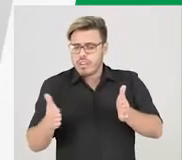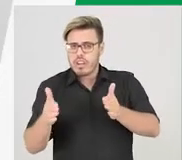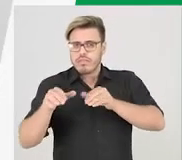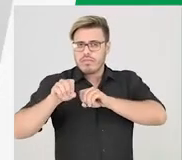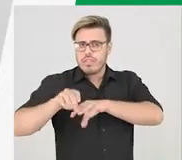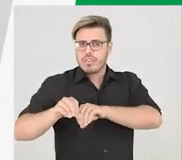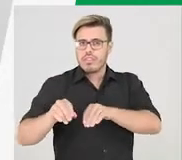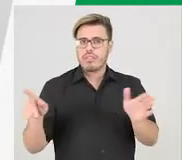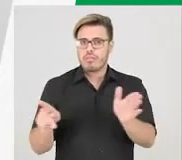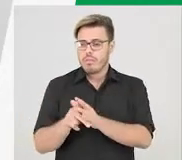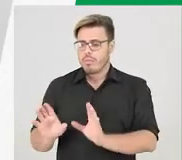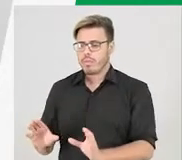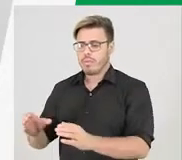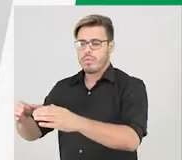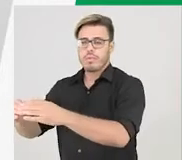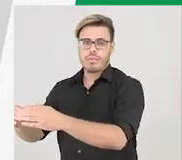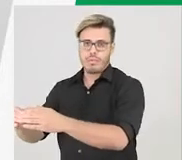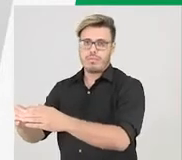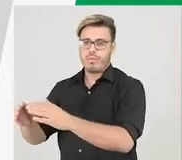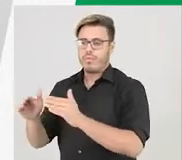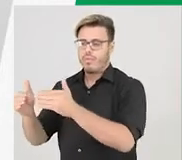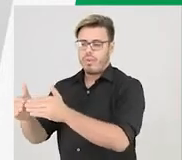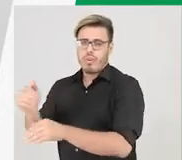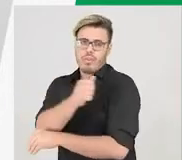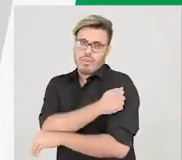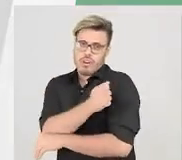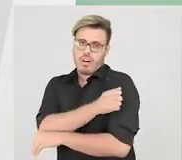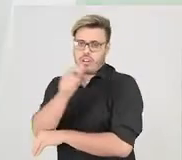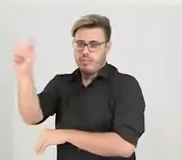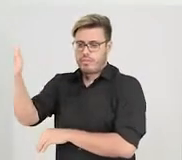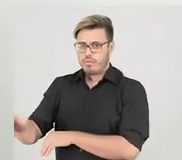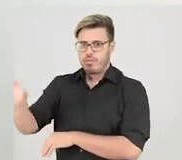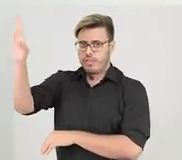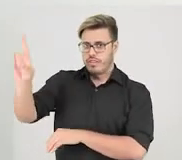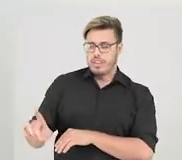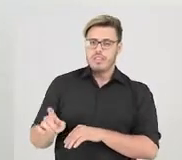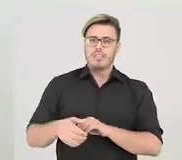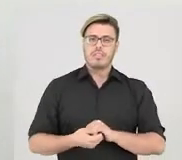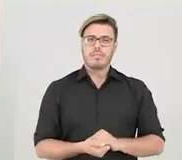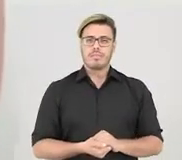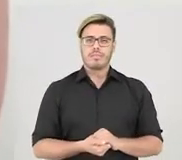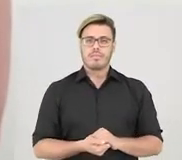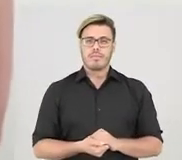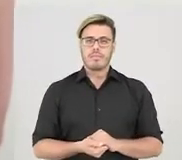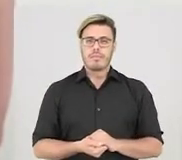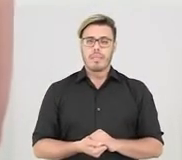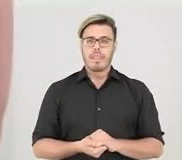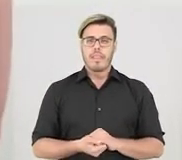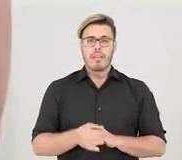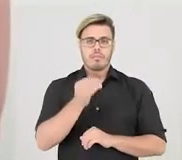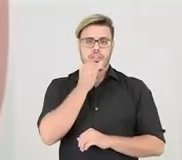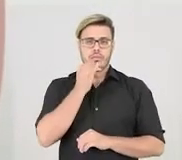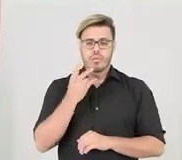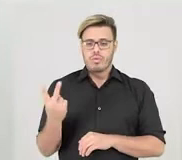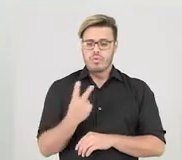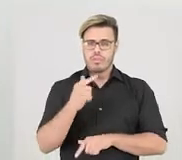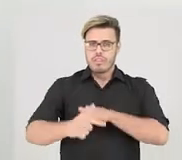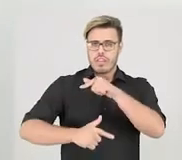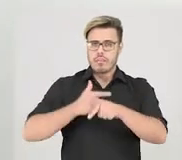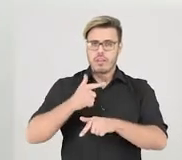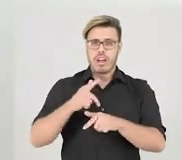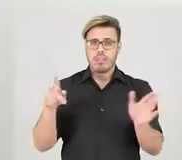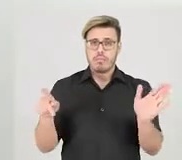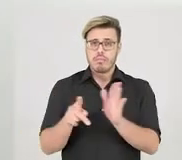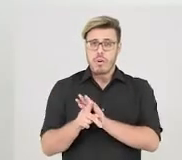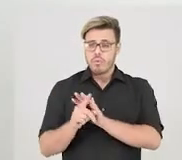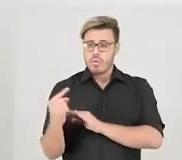estudantes. Verifiquem aqui que Ferreira não traz o termo para um aluno específico. Não é um